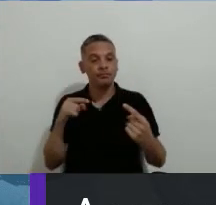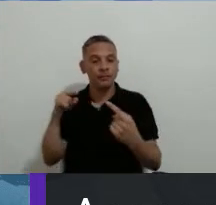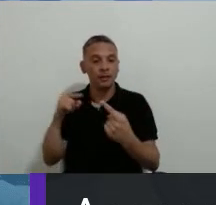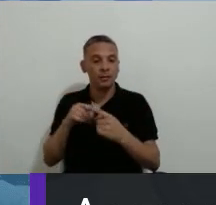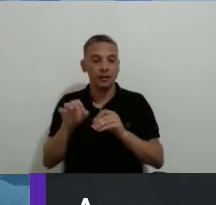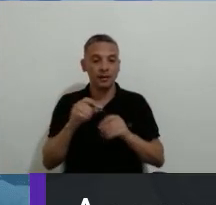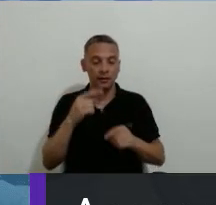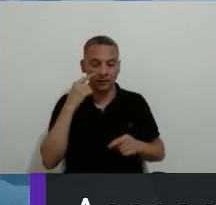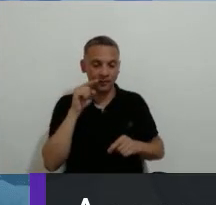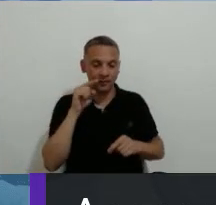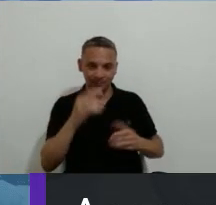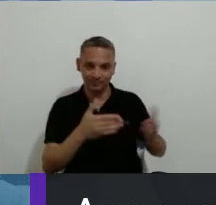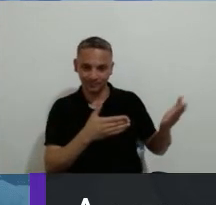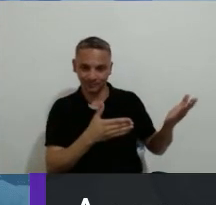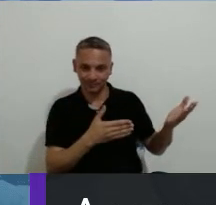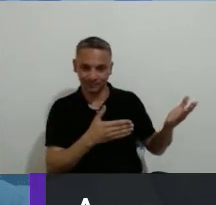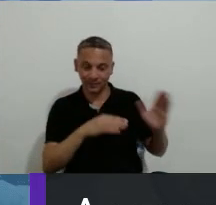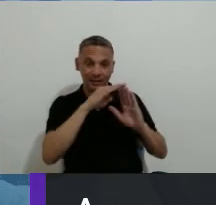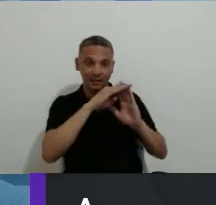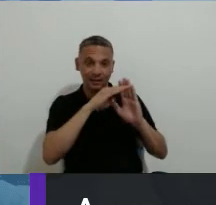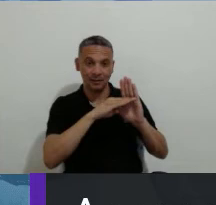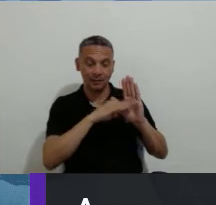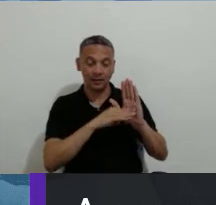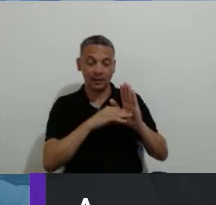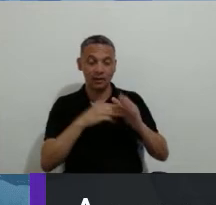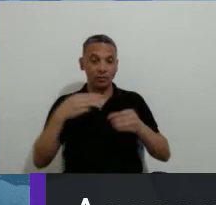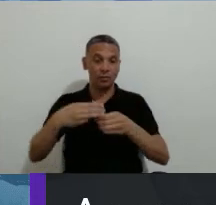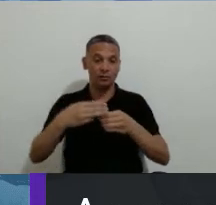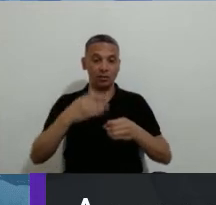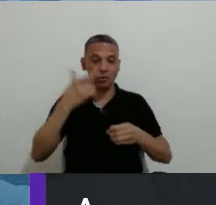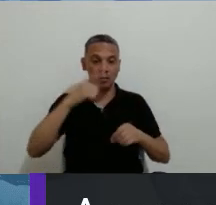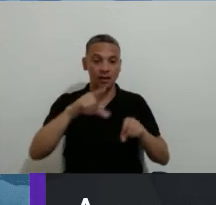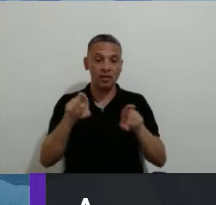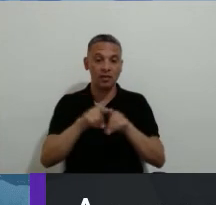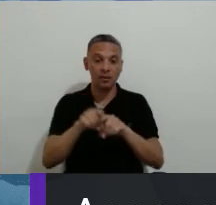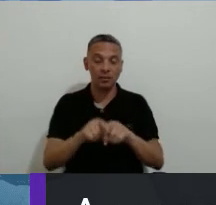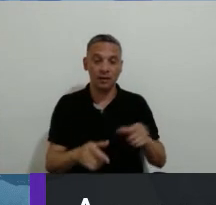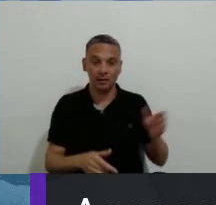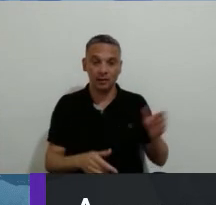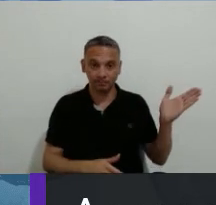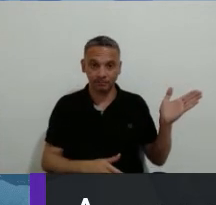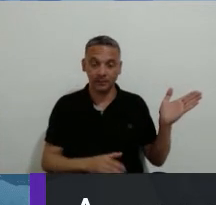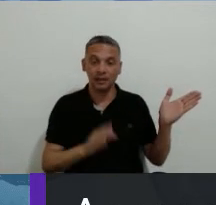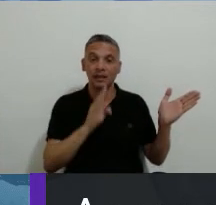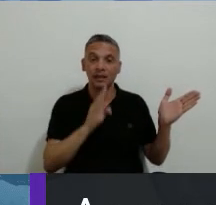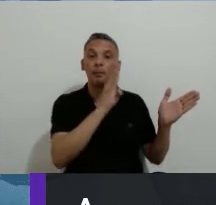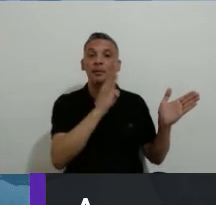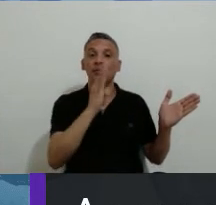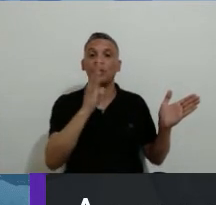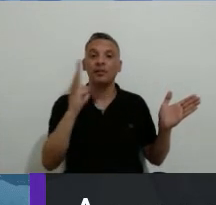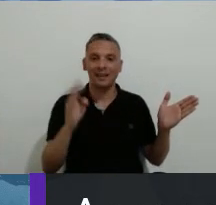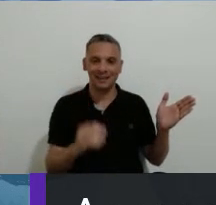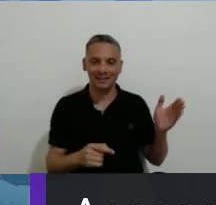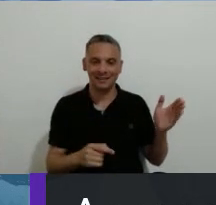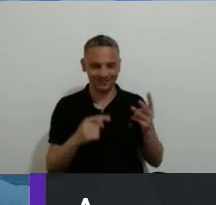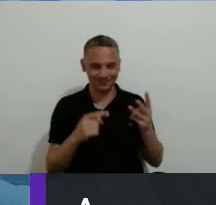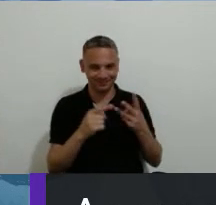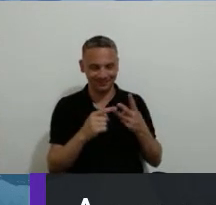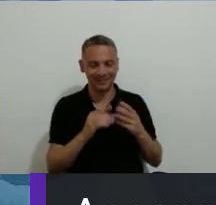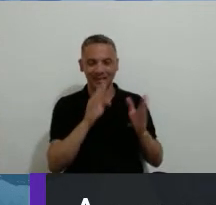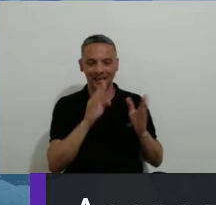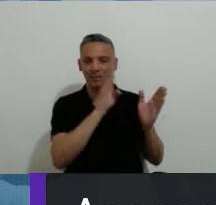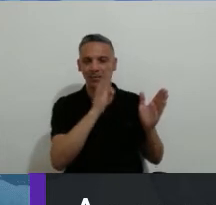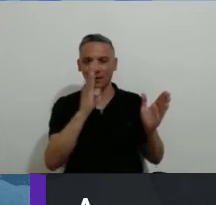planos municipais. Nós falamos aqui também da biblioteca, que é a terceira aba do Observa, e como a